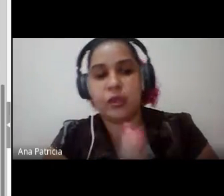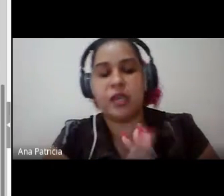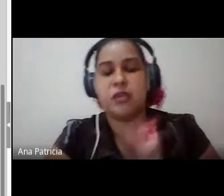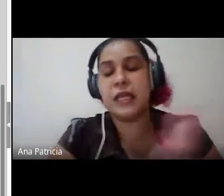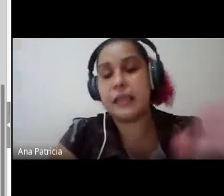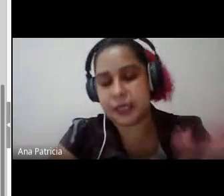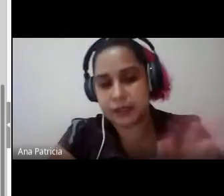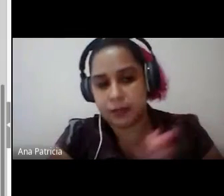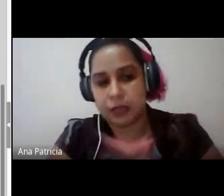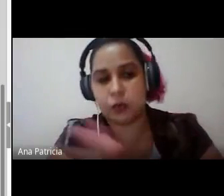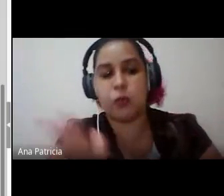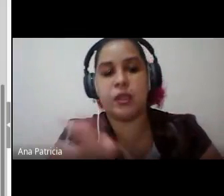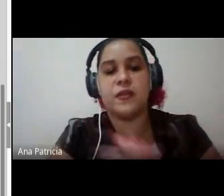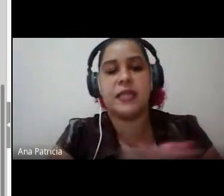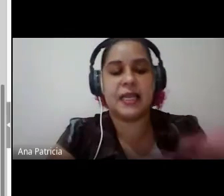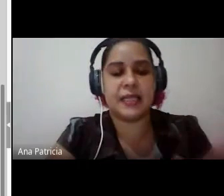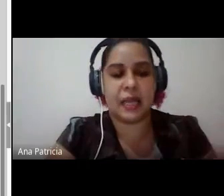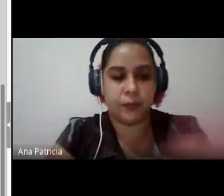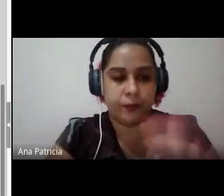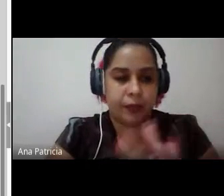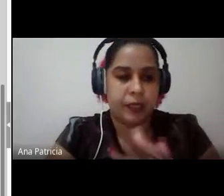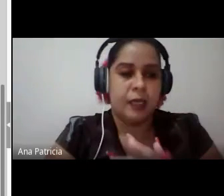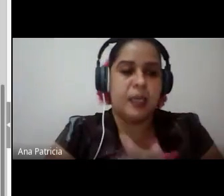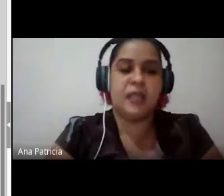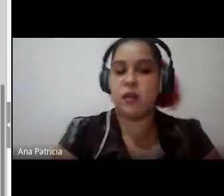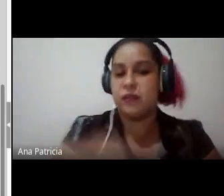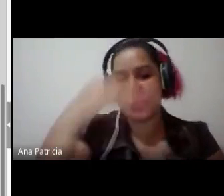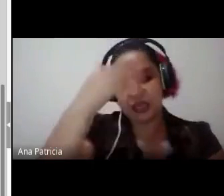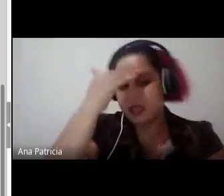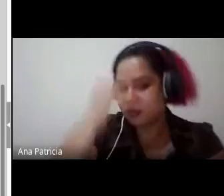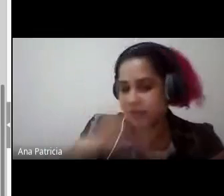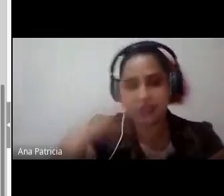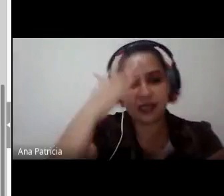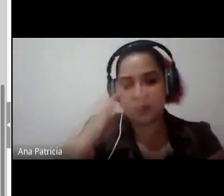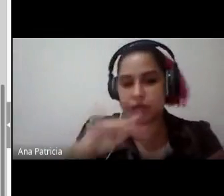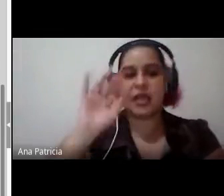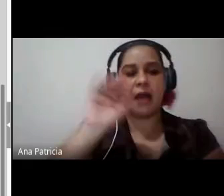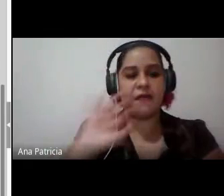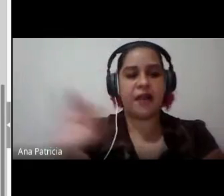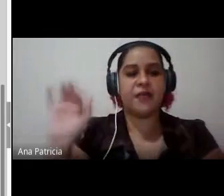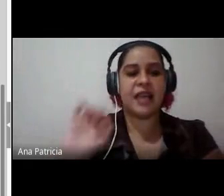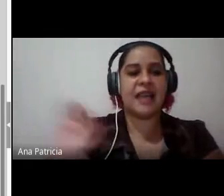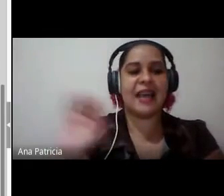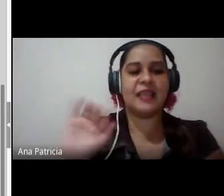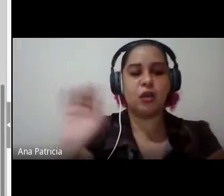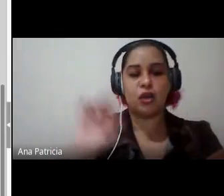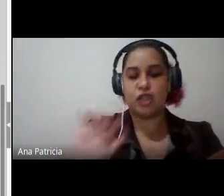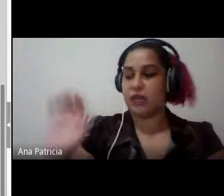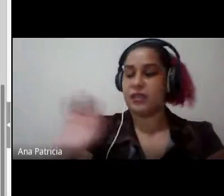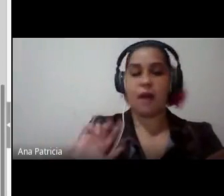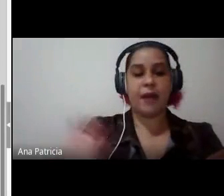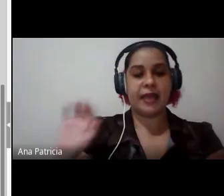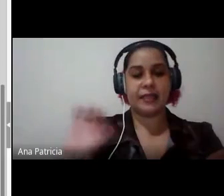do contexto de Libras, dentro do contexto sinalizado. Então, quando você não está entendendo, não sabe, vai usar a datilologia,